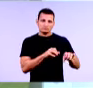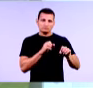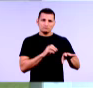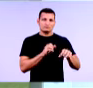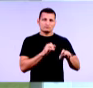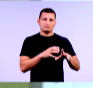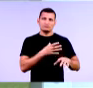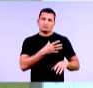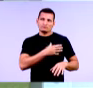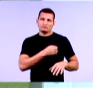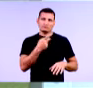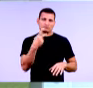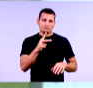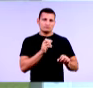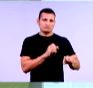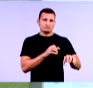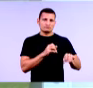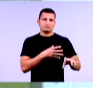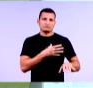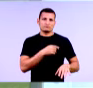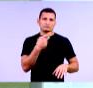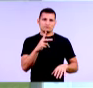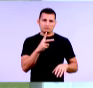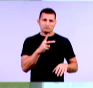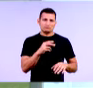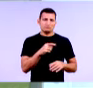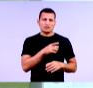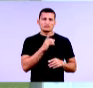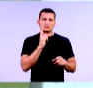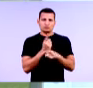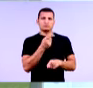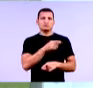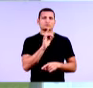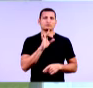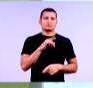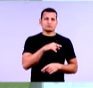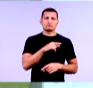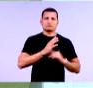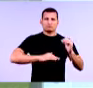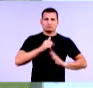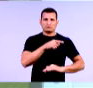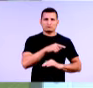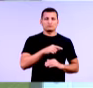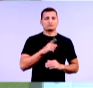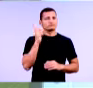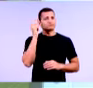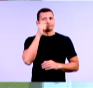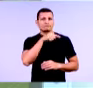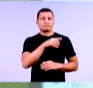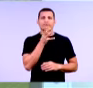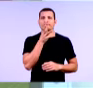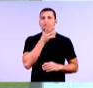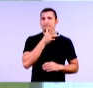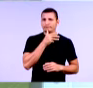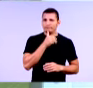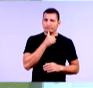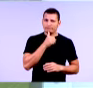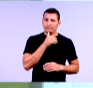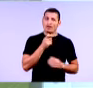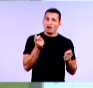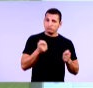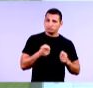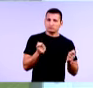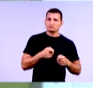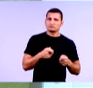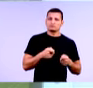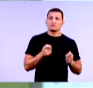vai estar começando a ensinar o seu filho. Você não vai deixar ele descobrir tudo sozinho, realmente fica difícil. Ele vai demandar muito tempo, apesar de ser possível. Vai